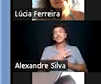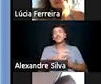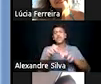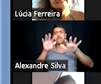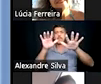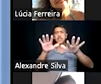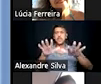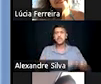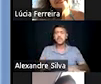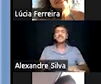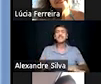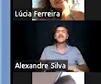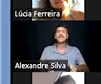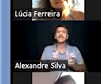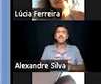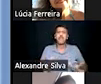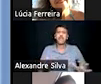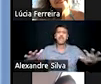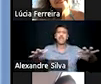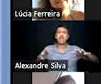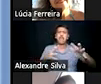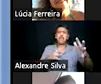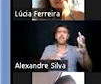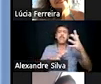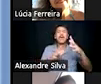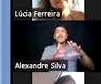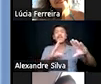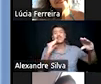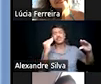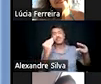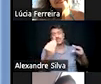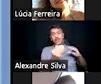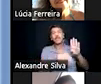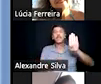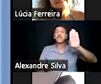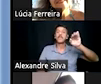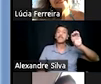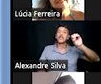aquela estrutura sindômica que eu mostrei, que parece um disco voador, aquilo é um bioerma